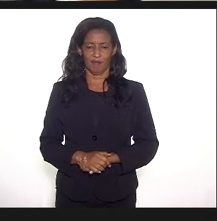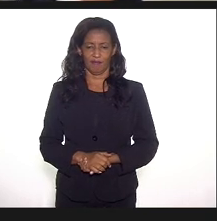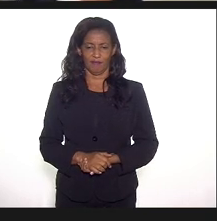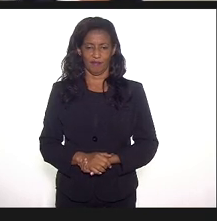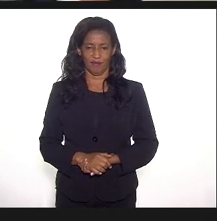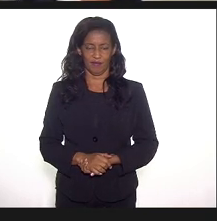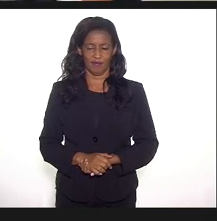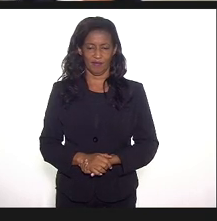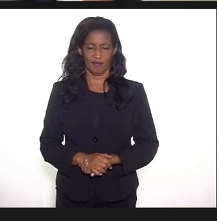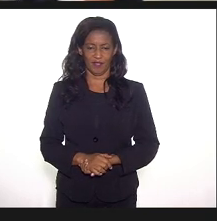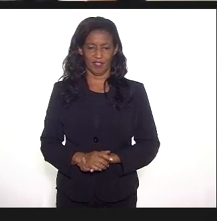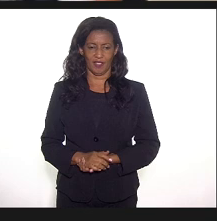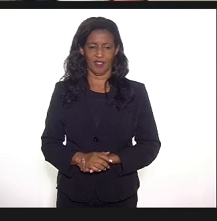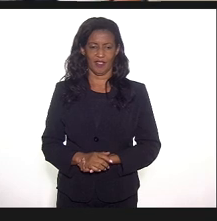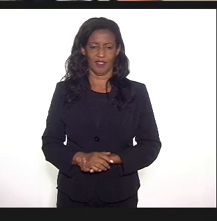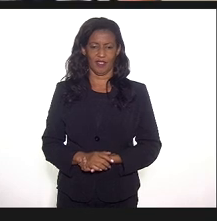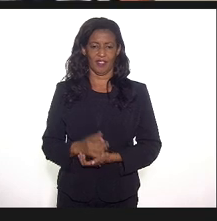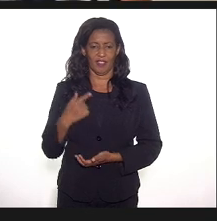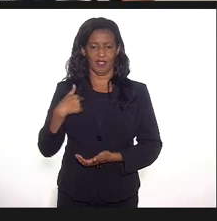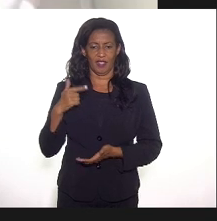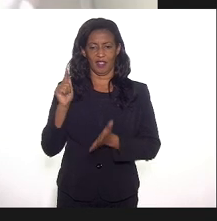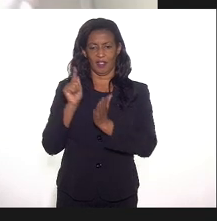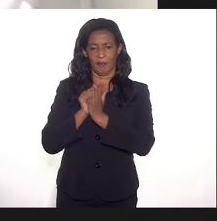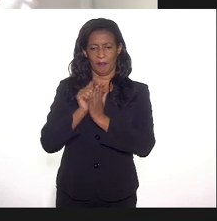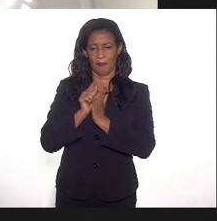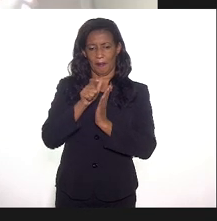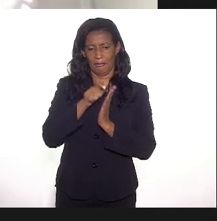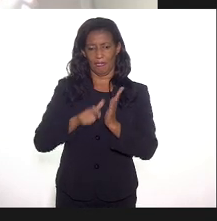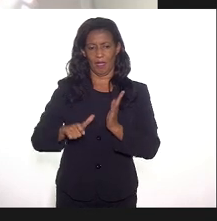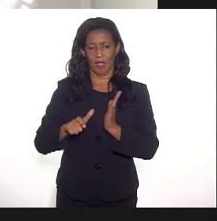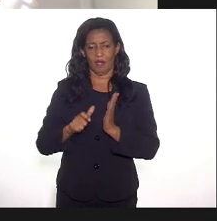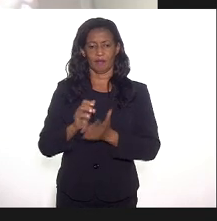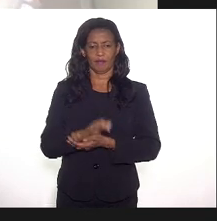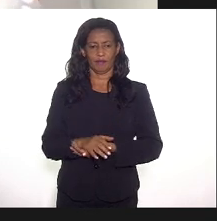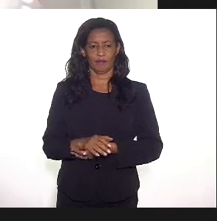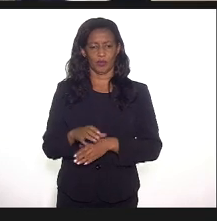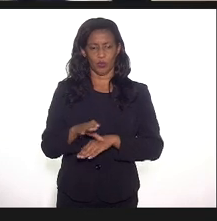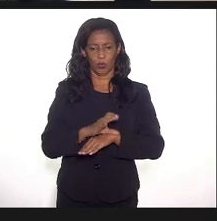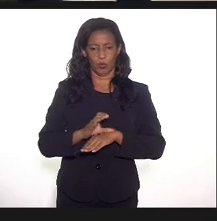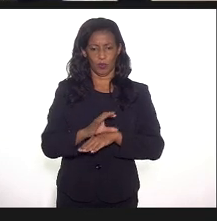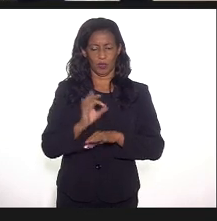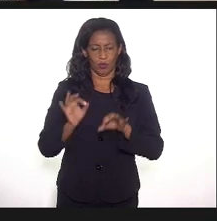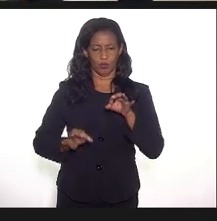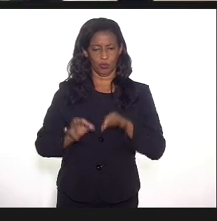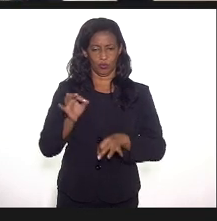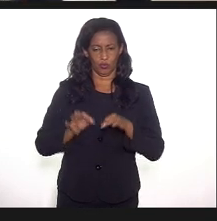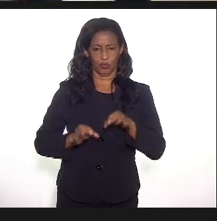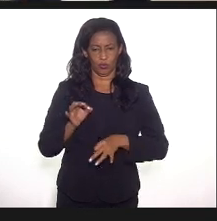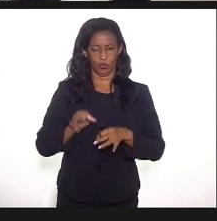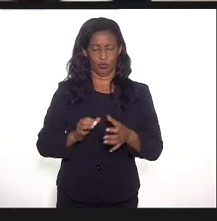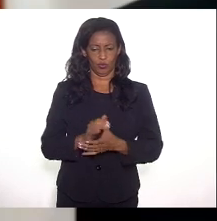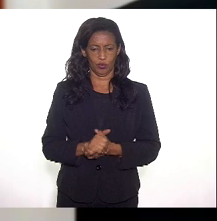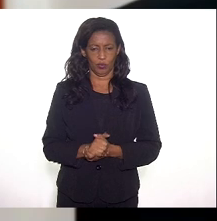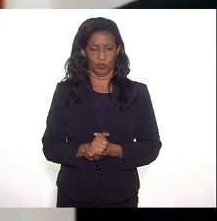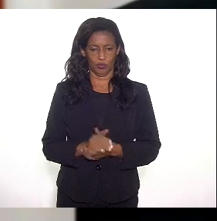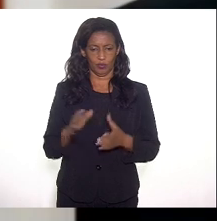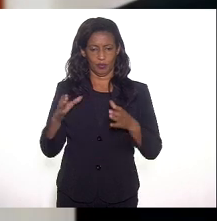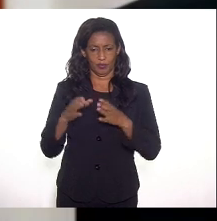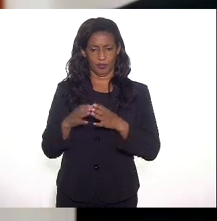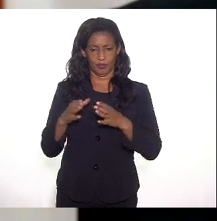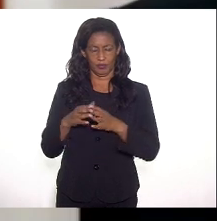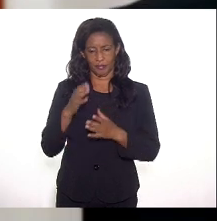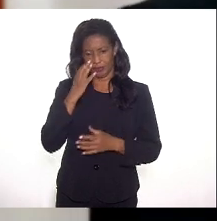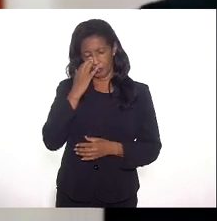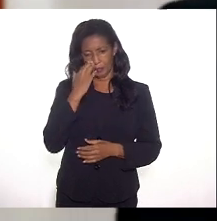pela tributação, porque está na minha mão aqui o de Constituição e Justiça e era a seguinte. Pela Comissão de Orçamento,